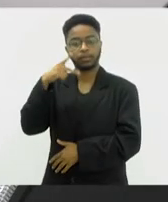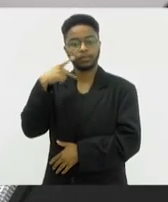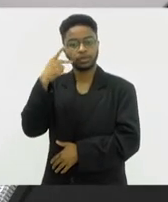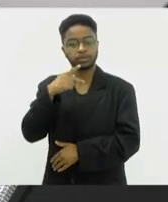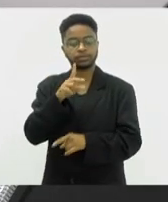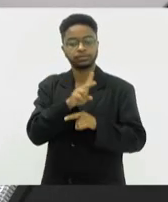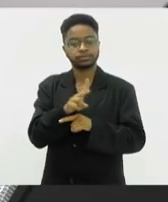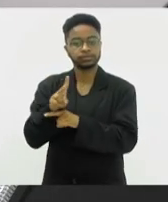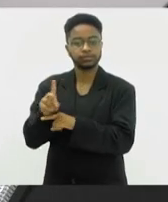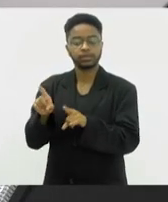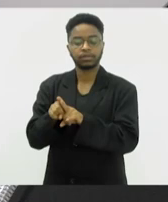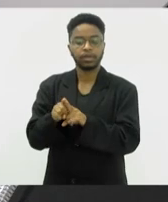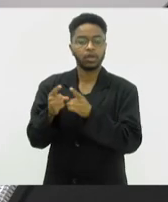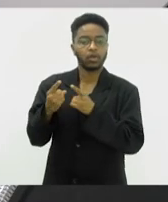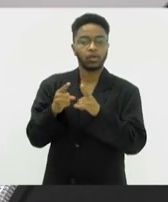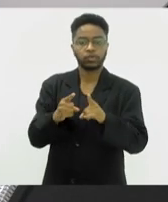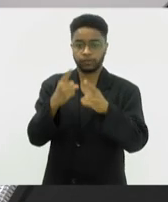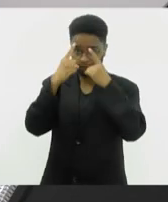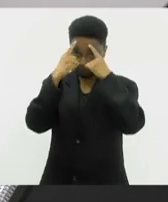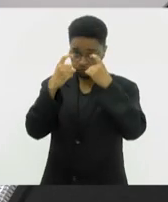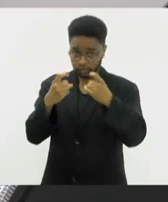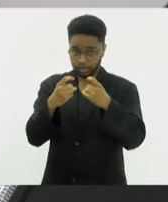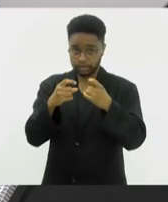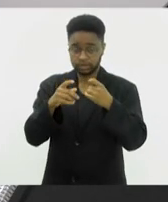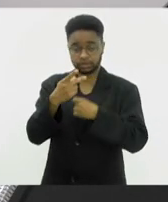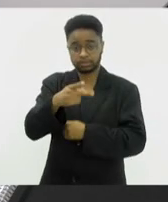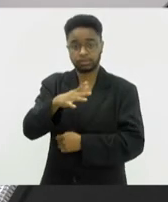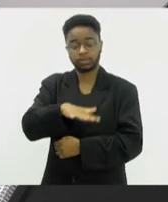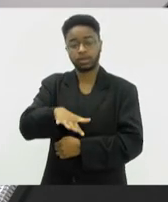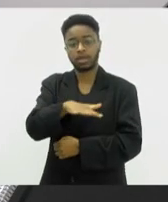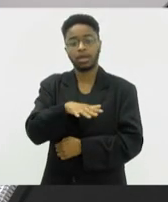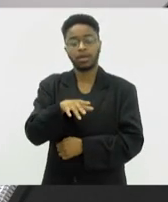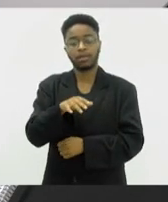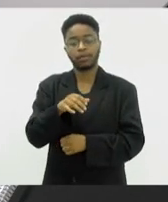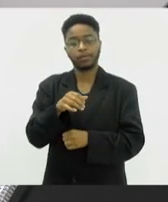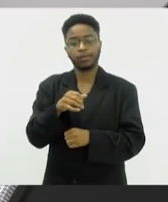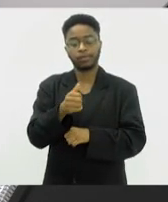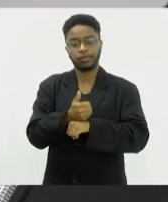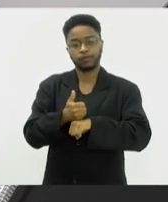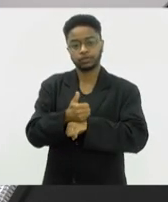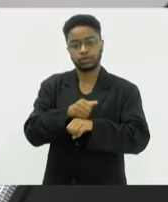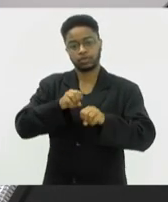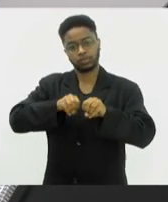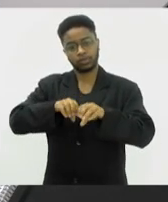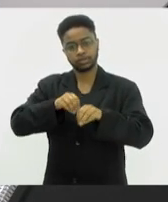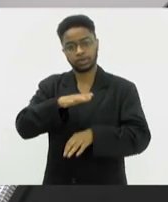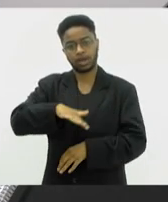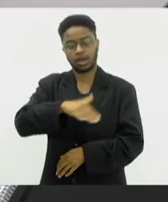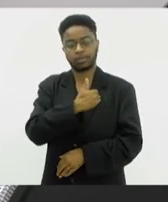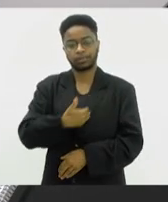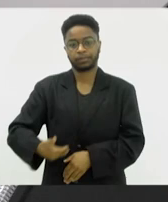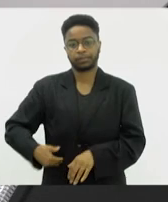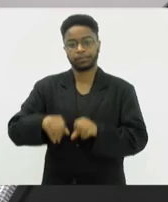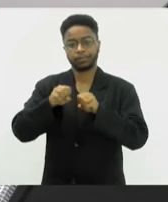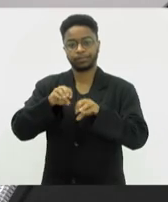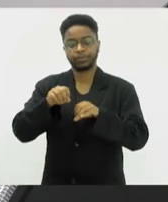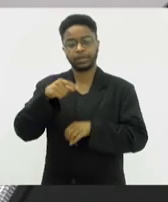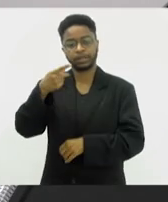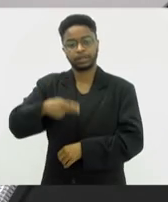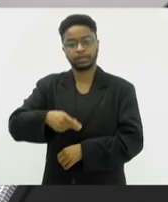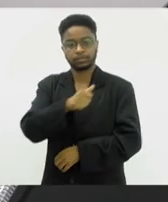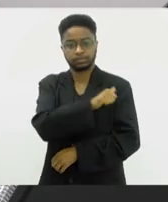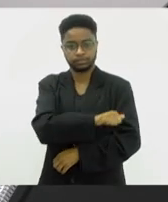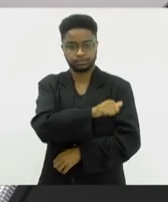prevenção e combate à violência contra profissionais de educação, da educação da rede pública de ensino do Estado do Rio